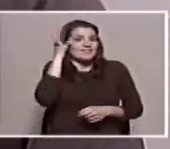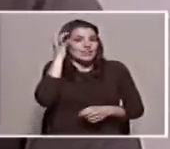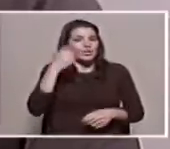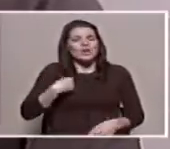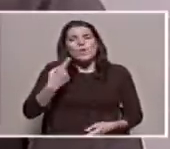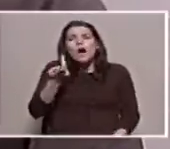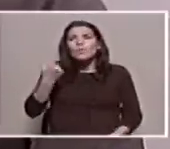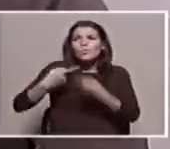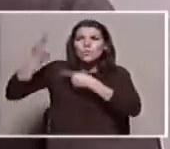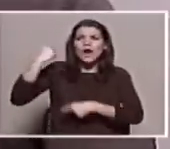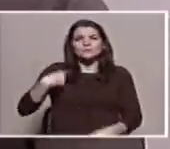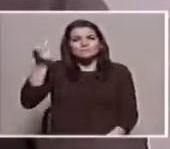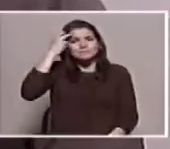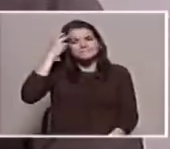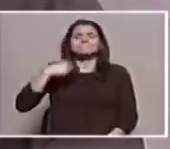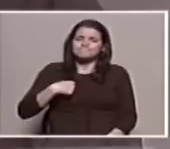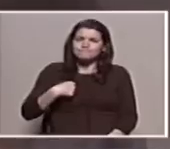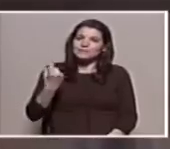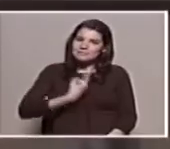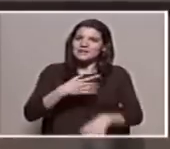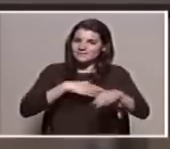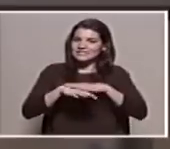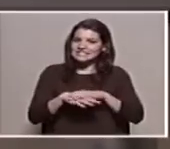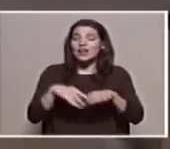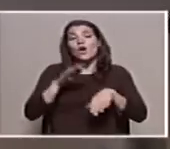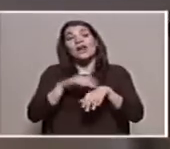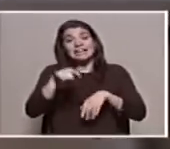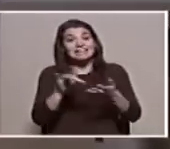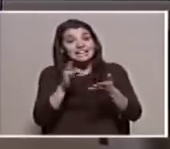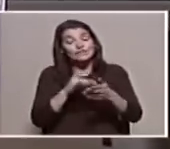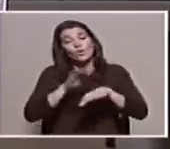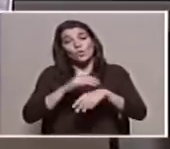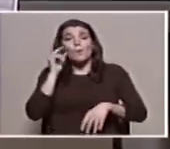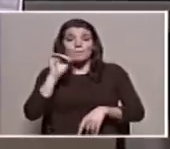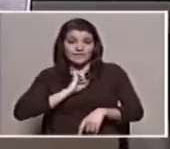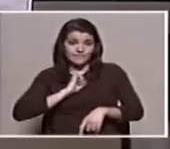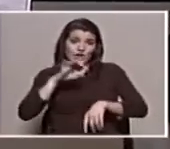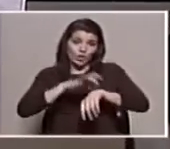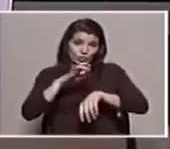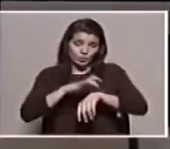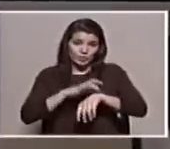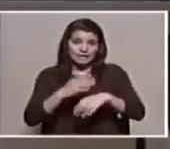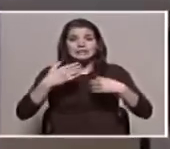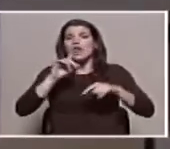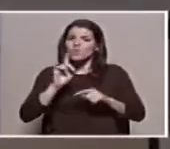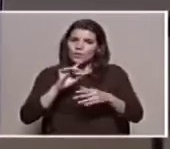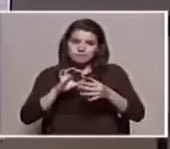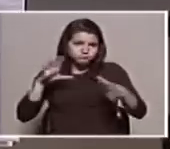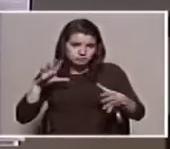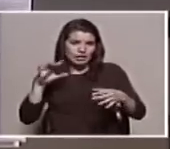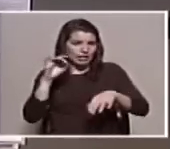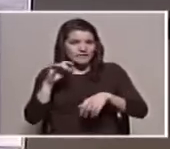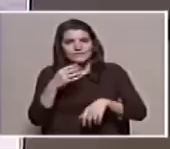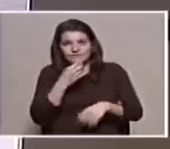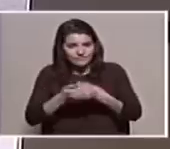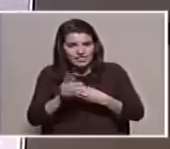cerca de 1 ano eh neste caso a a causa deste livro foi a doença do meu pai que não tem nada a ver com com envelhecimento mas foi uma pessoa que me deu a conhecer